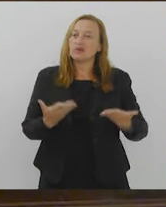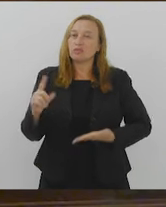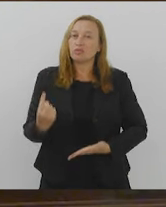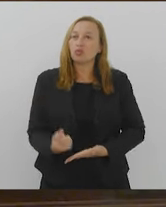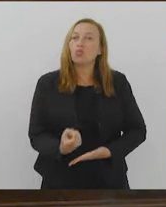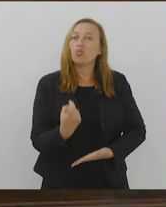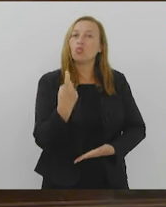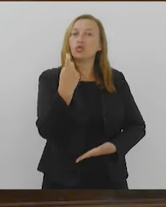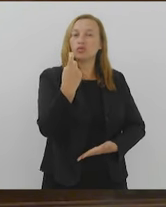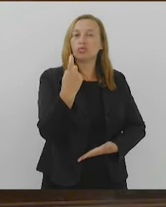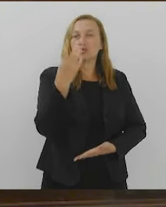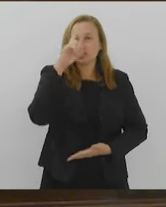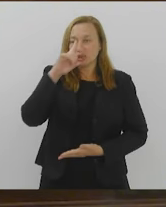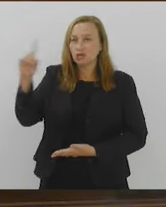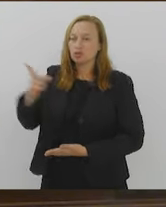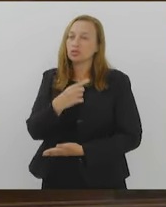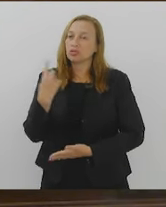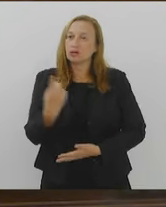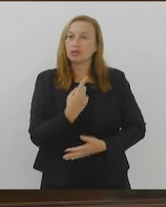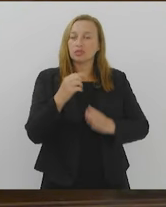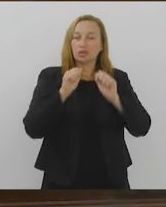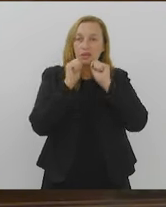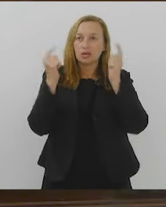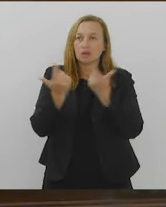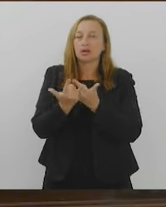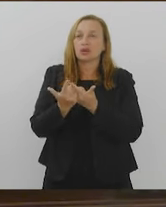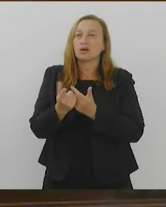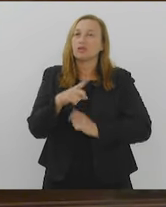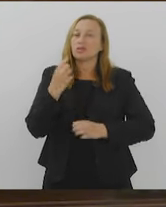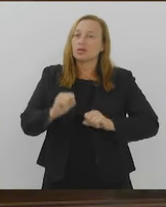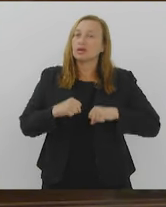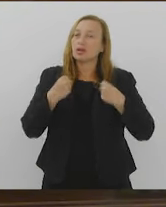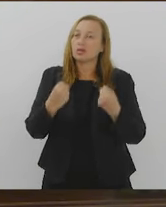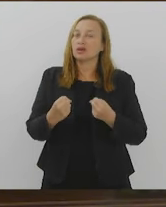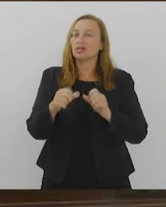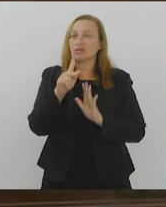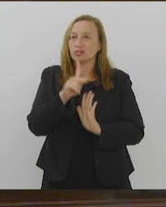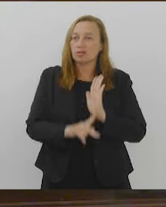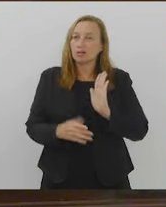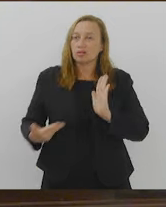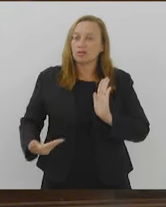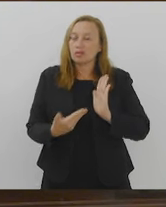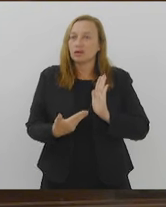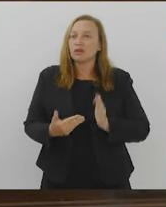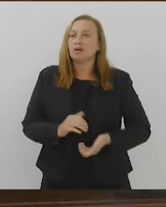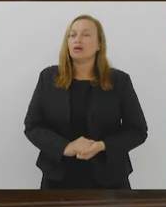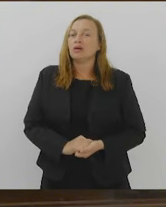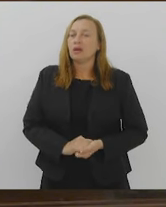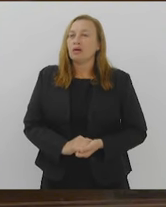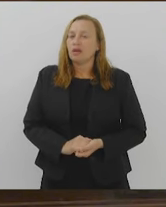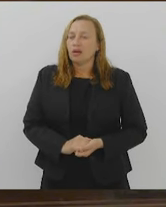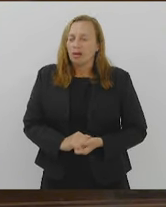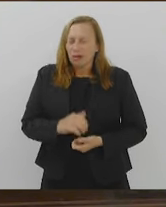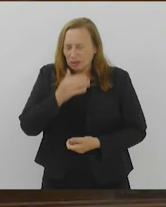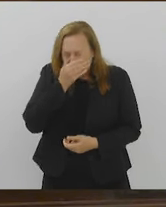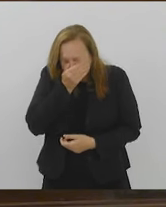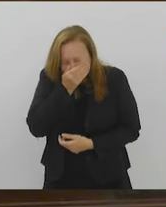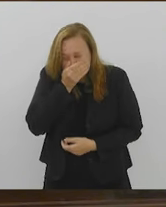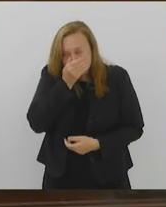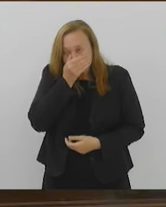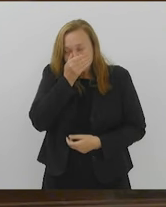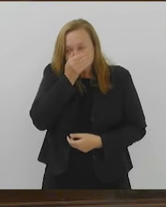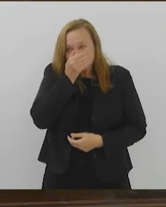Legislativa, quando nós defendemos um projeto que seja para poder